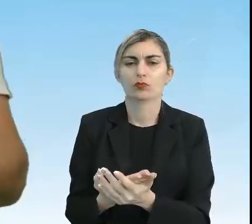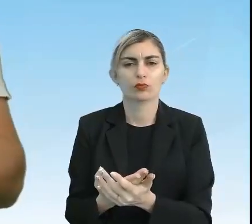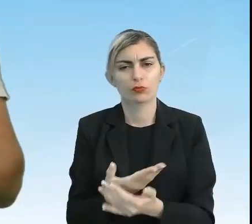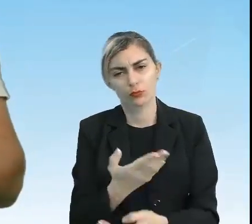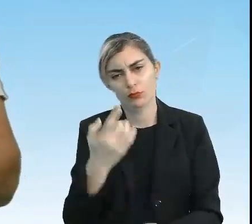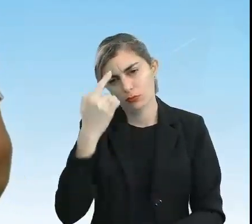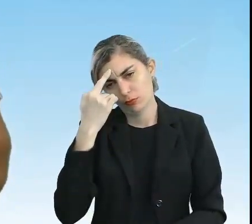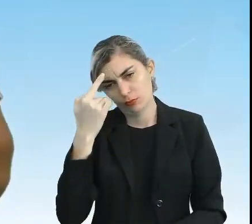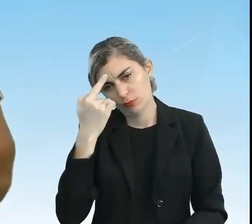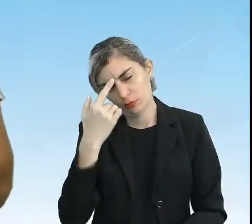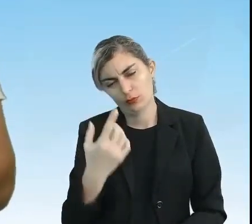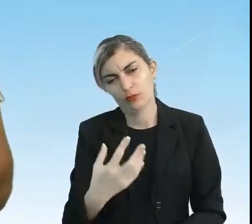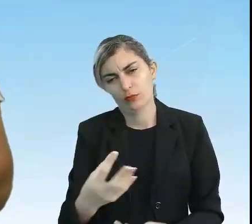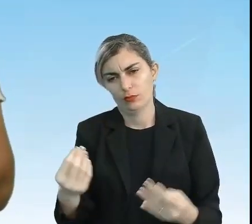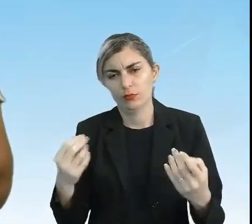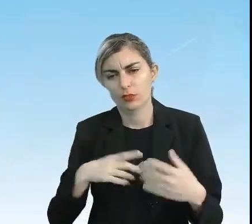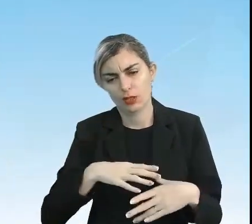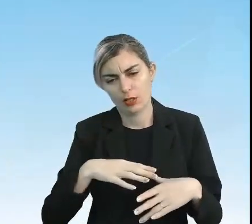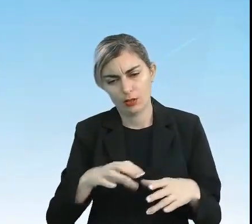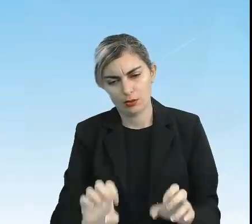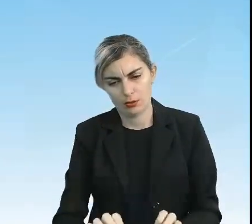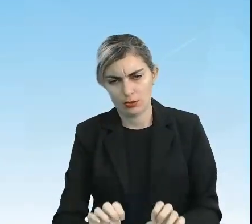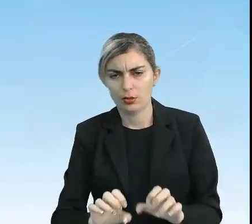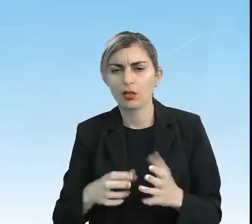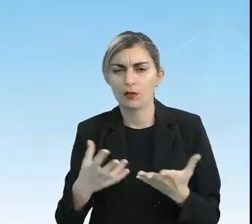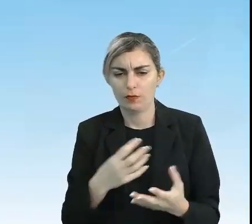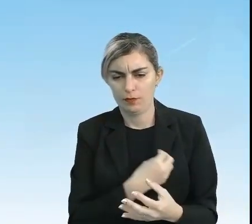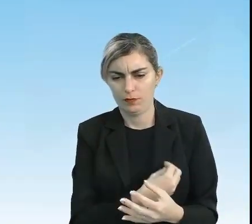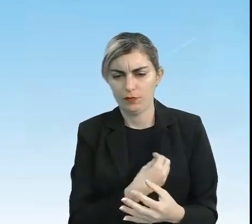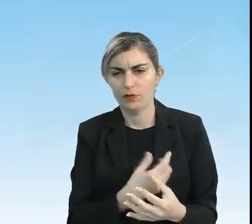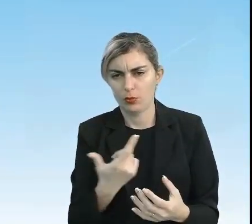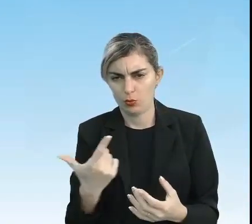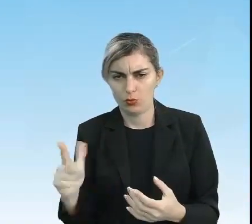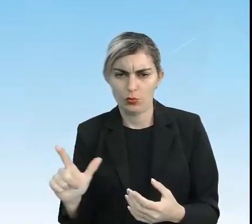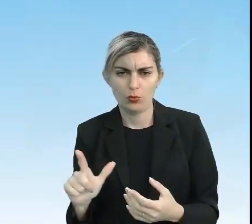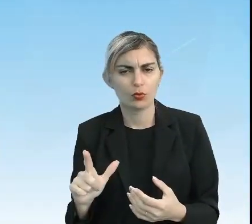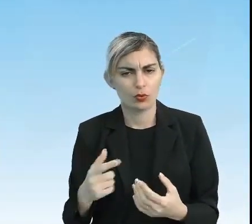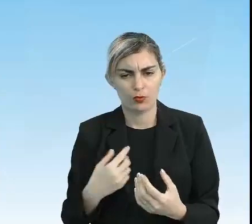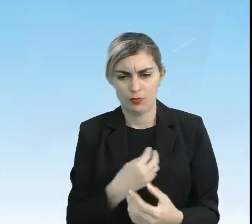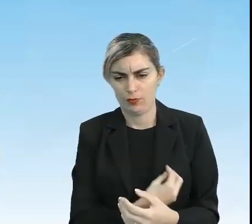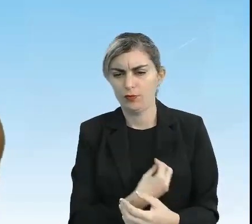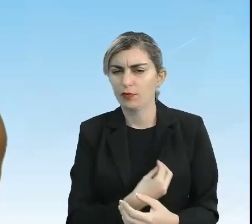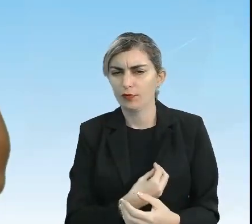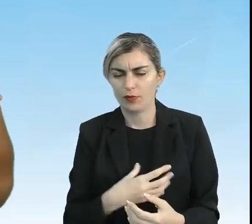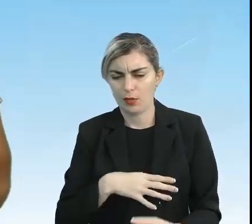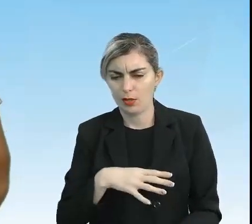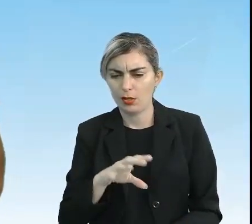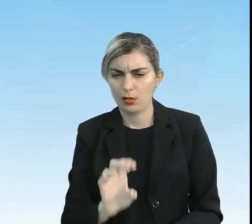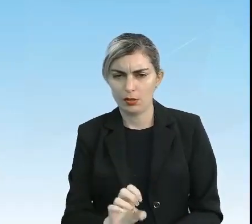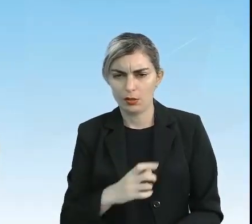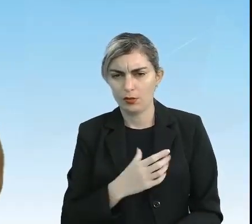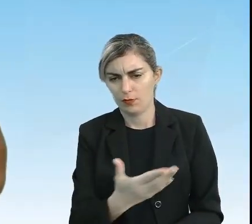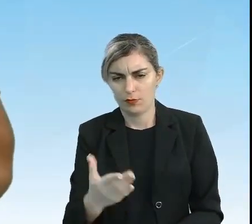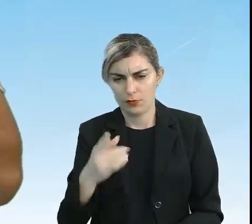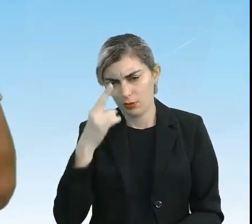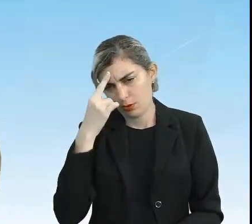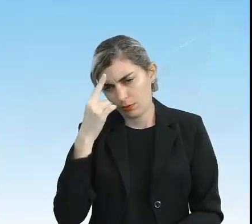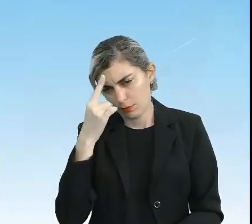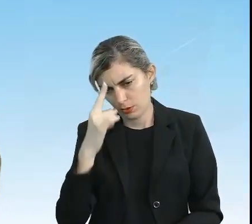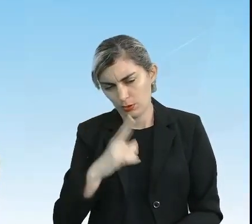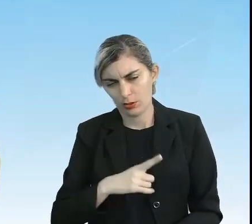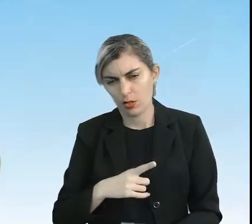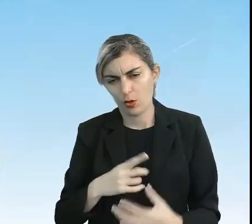pensar muito de forma ética em conviver com o outro. E conviver de forma ética é você pensar em termos